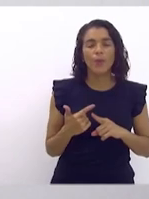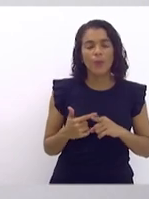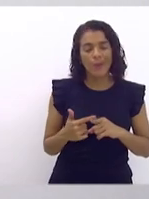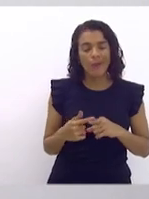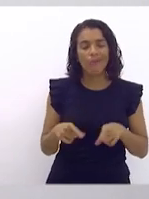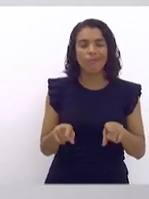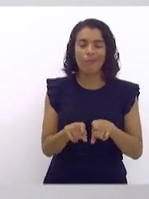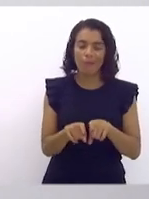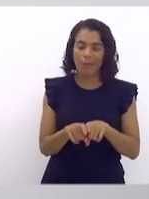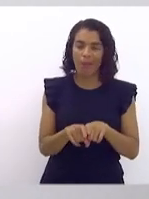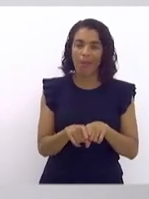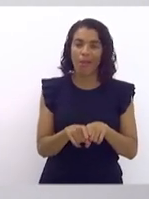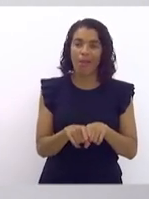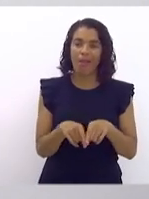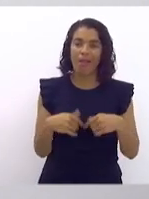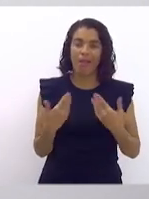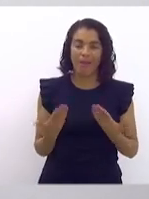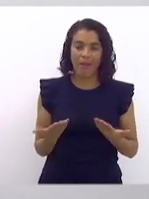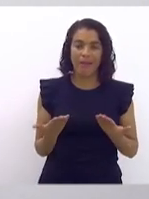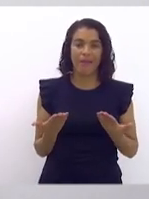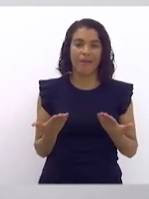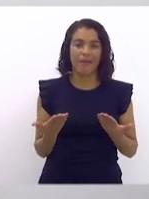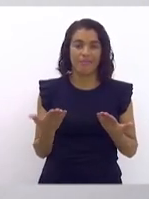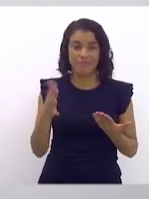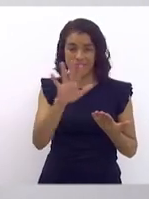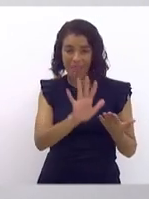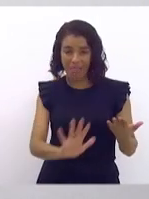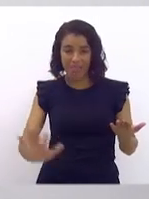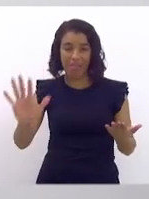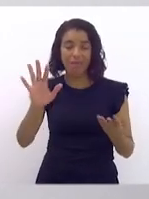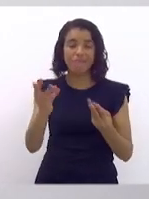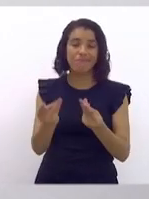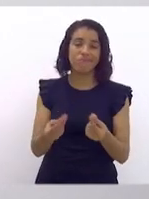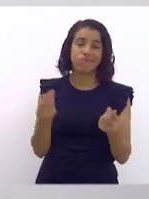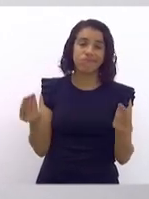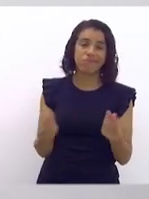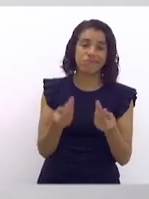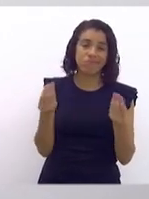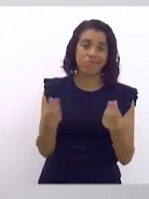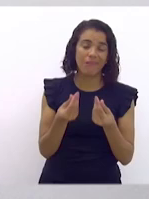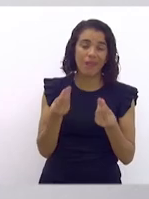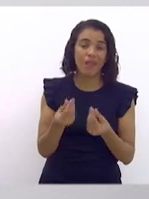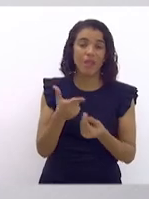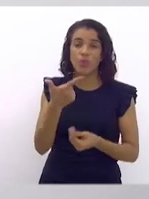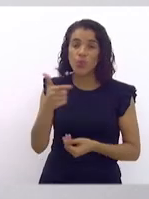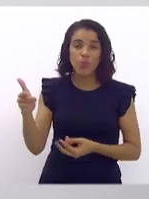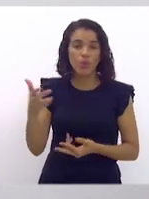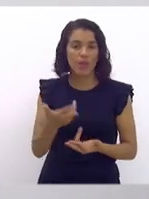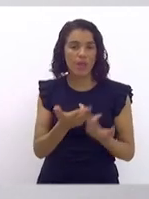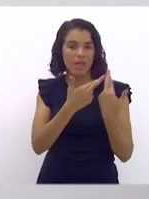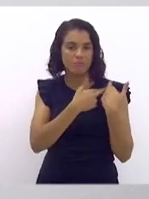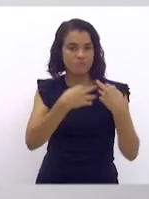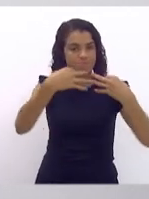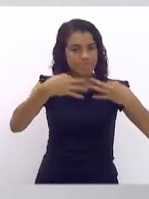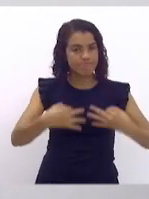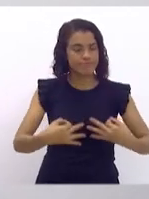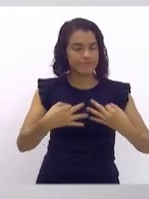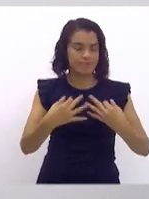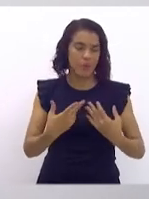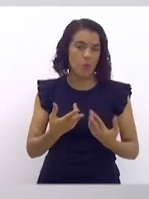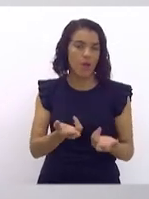temo é ficar essas coisas no espaço e não ter uma responsabilidade específica, ser